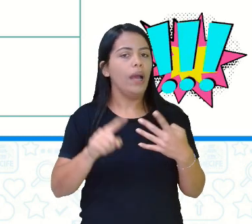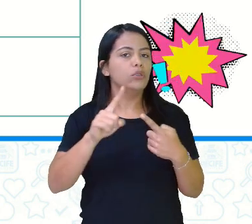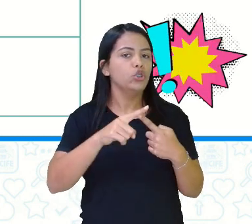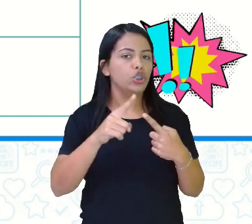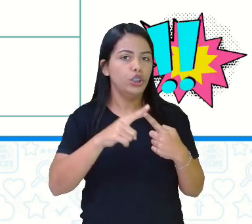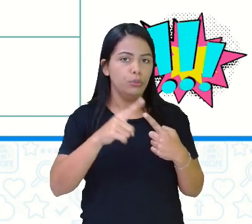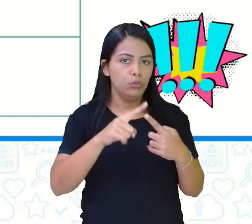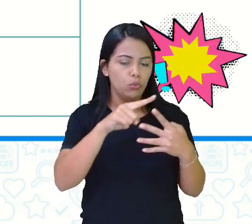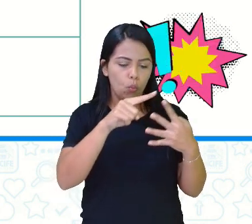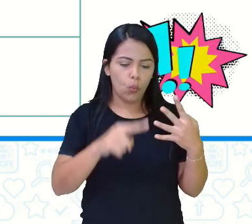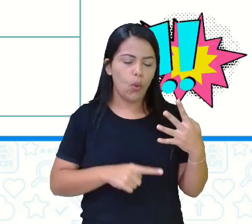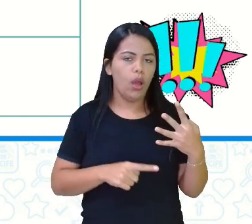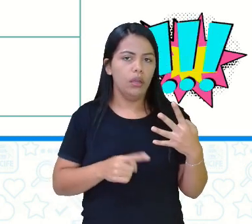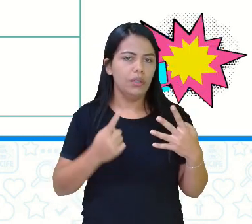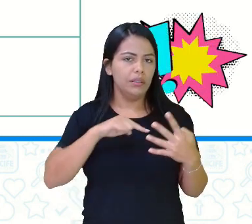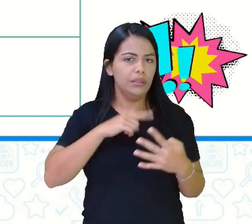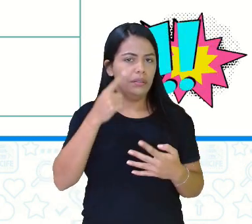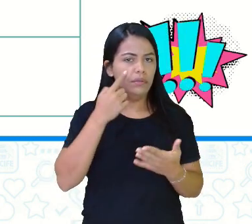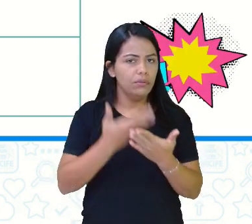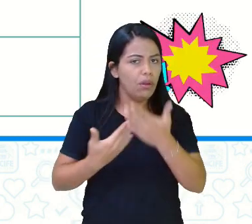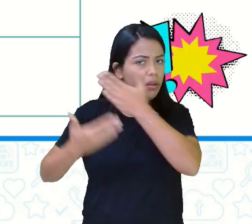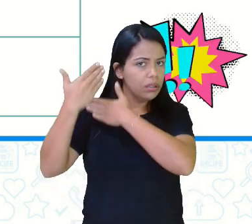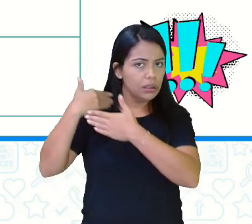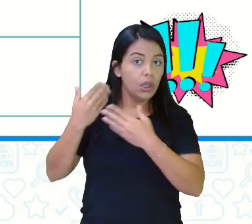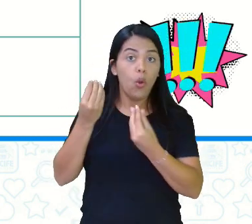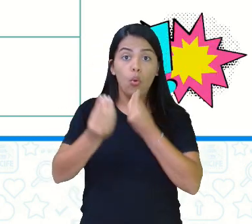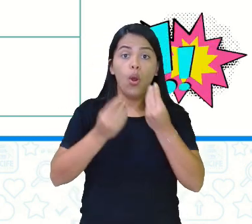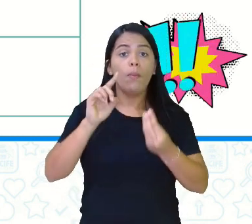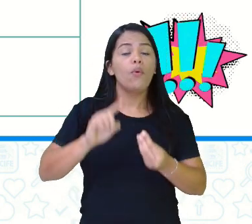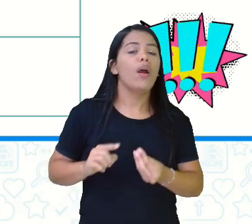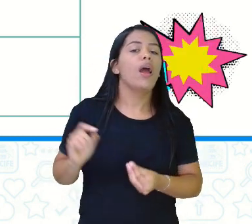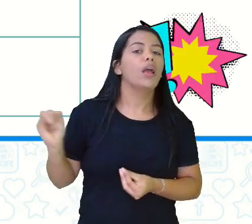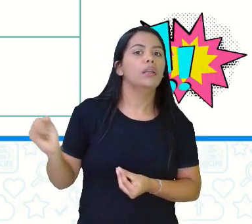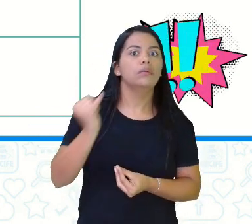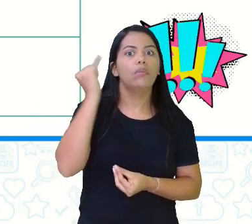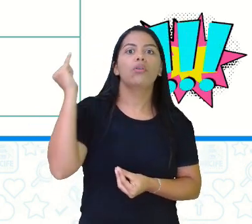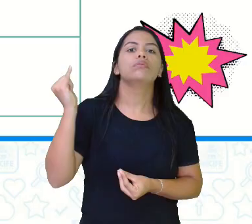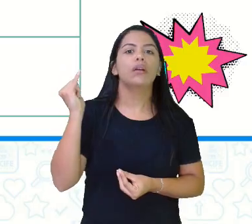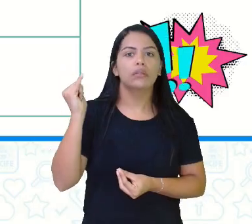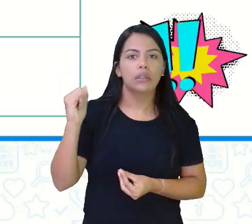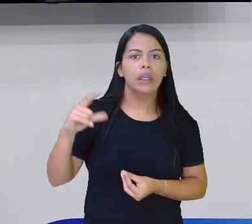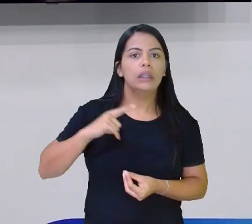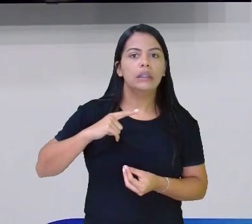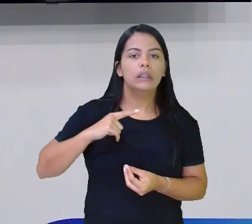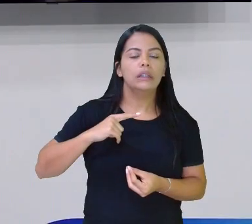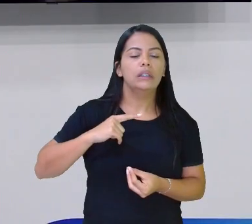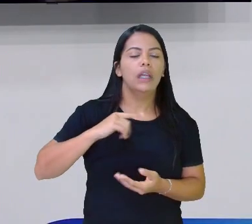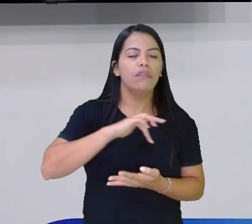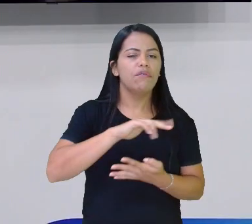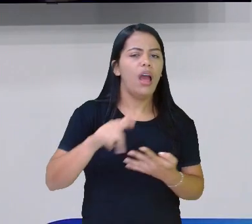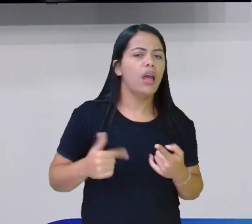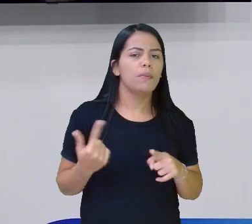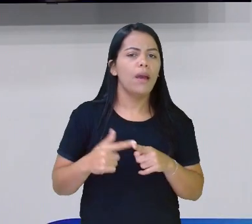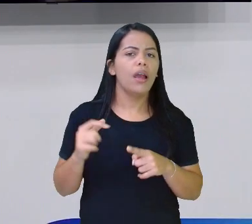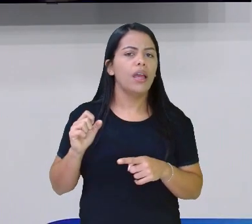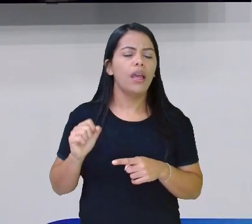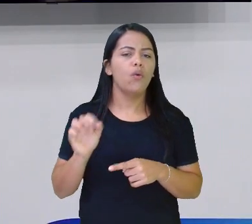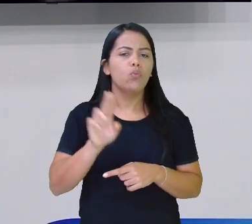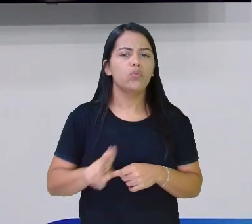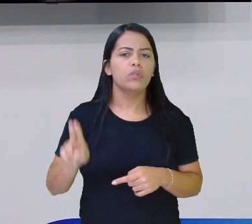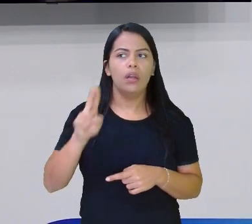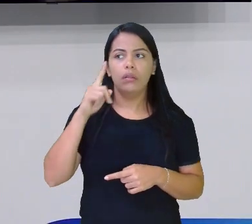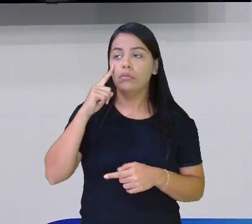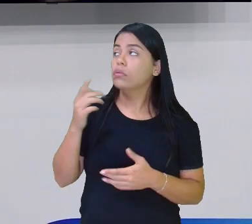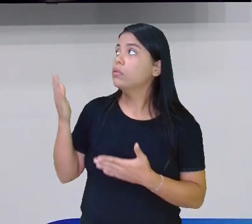aulas anteriores a importância dos balões. Vocês lembram para que servem os balões? Isso